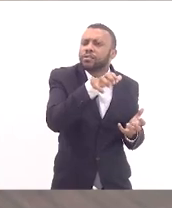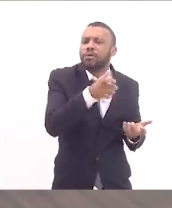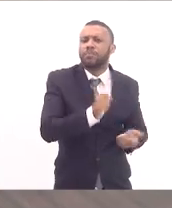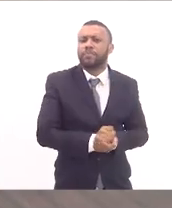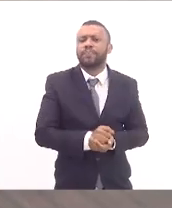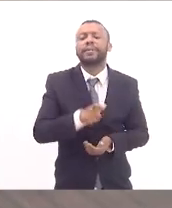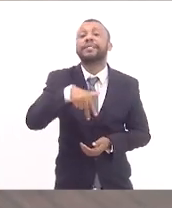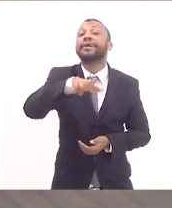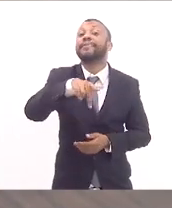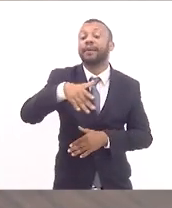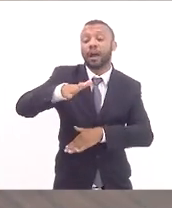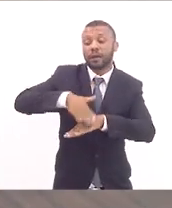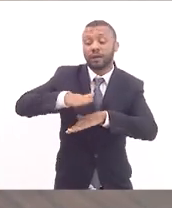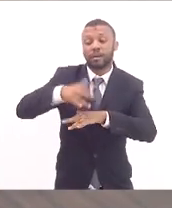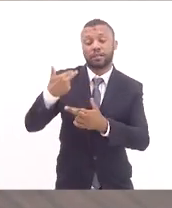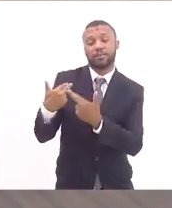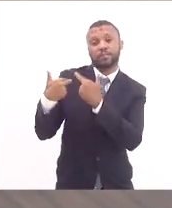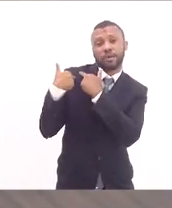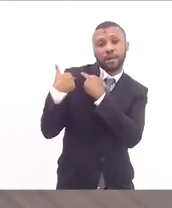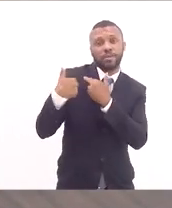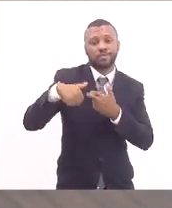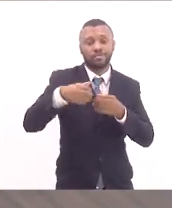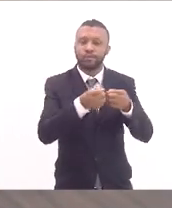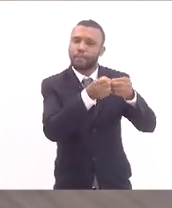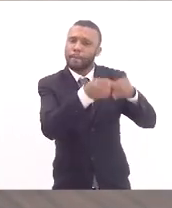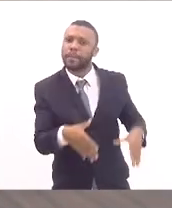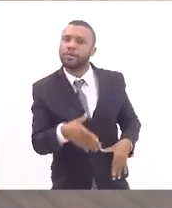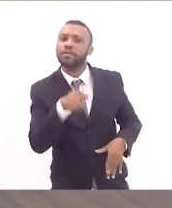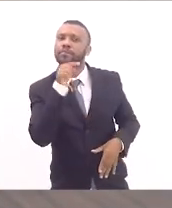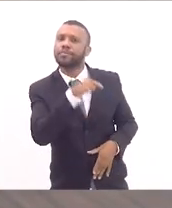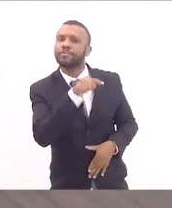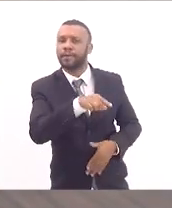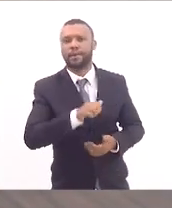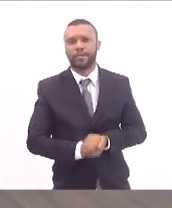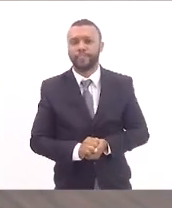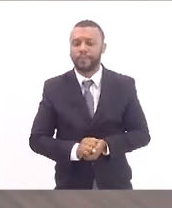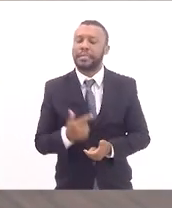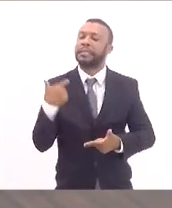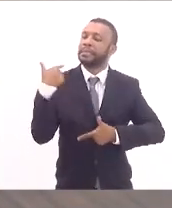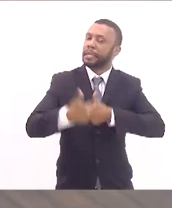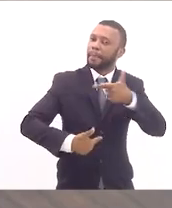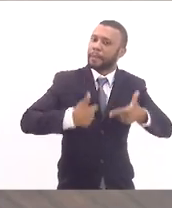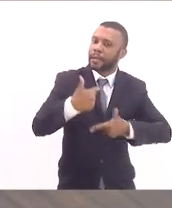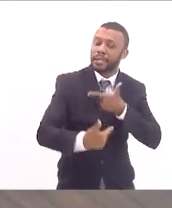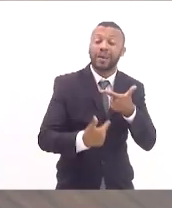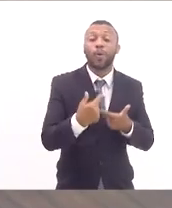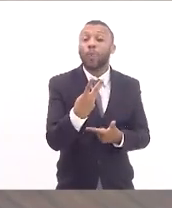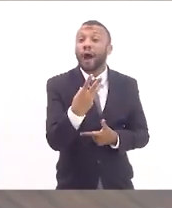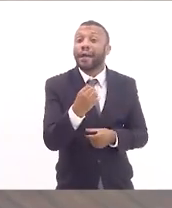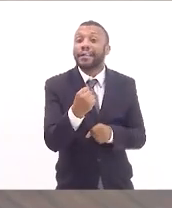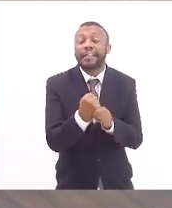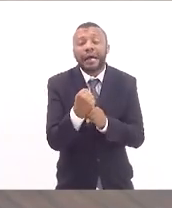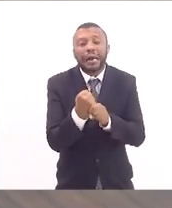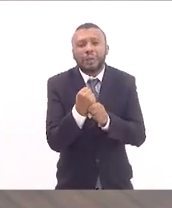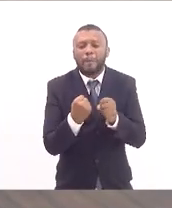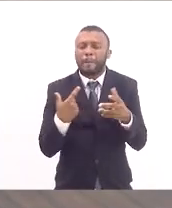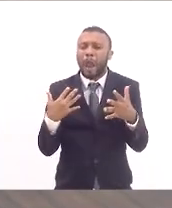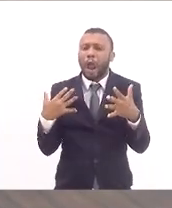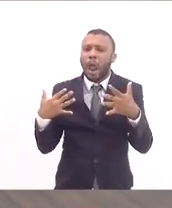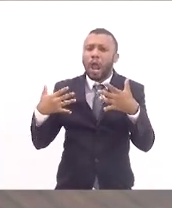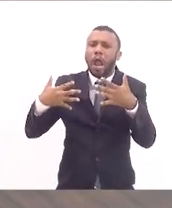irá arcar com os dando patrimoniais desse senhor que estaria há quase 40 anos